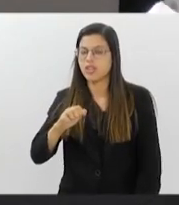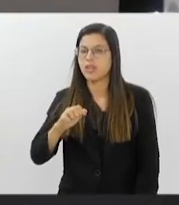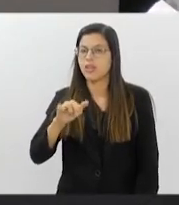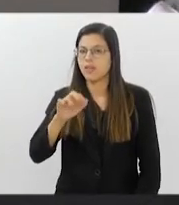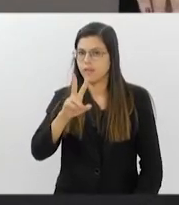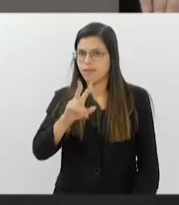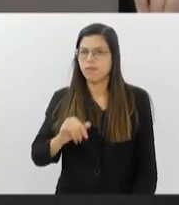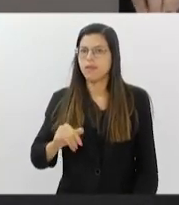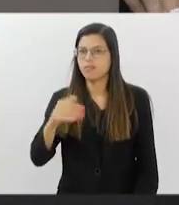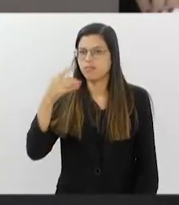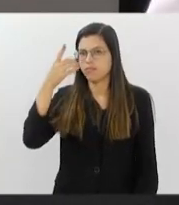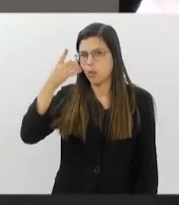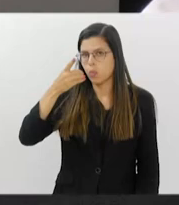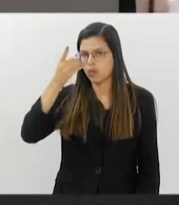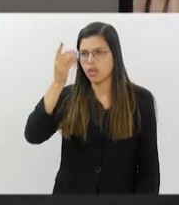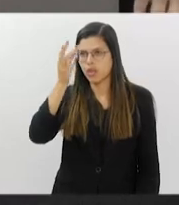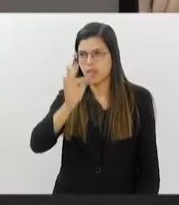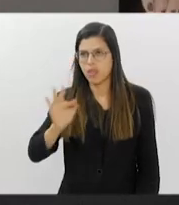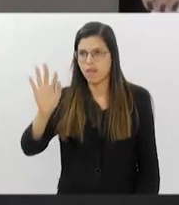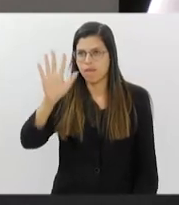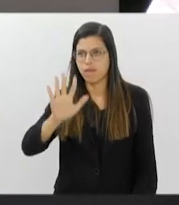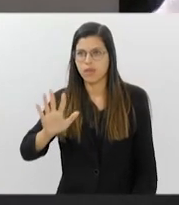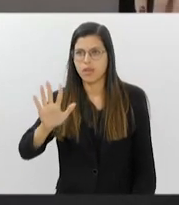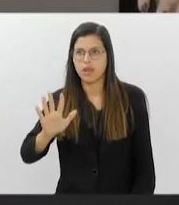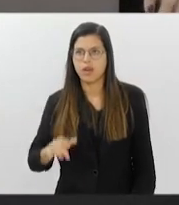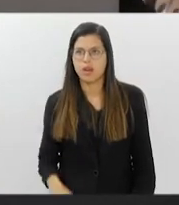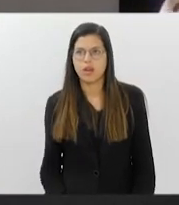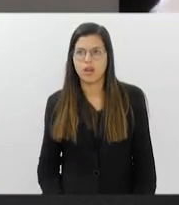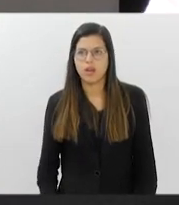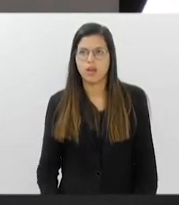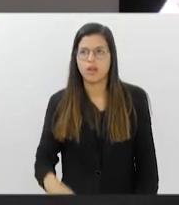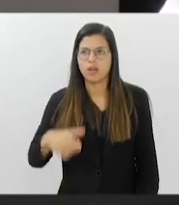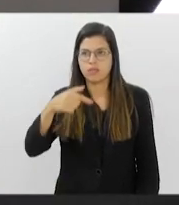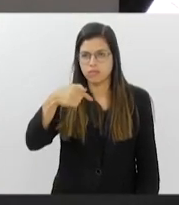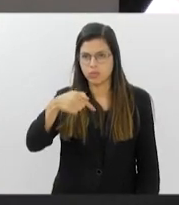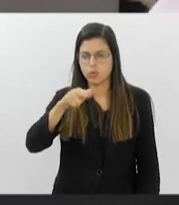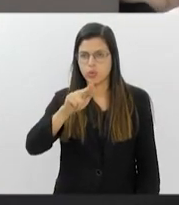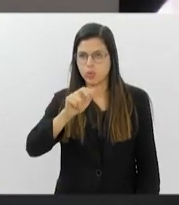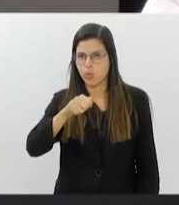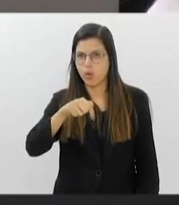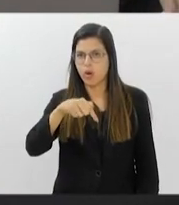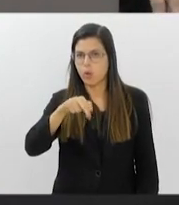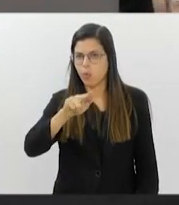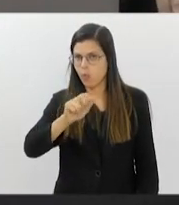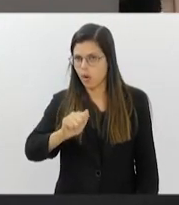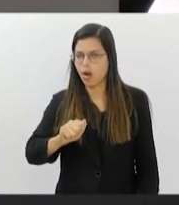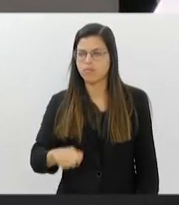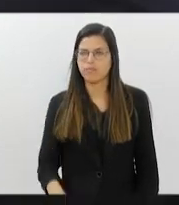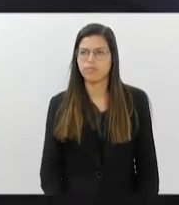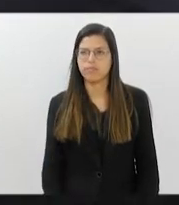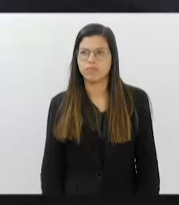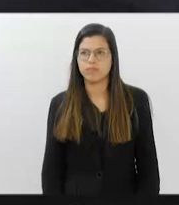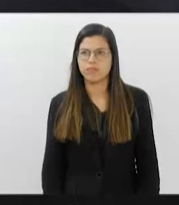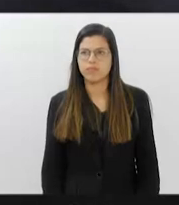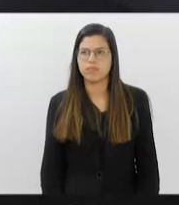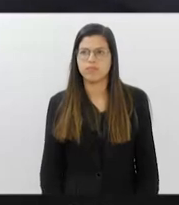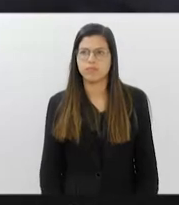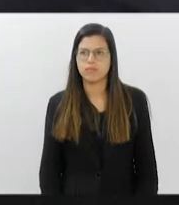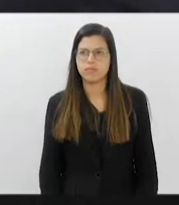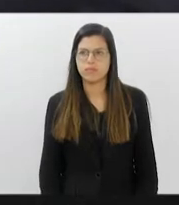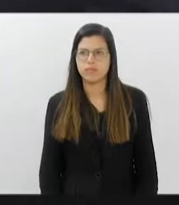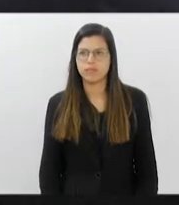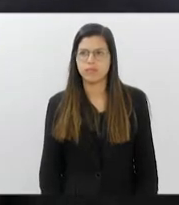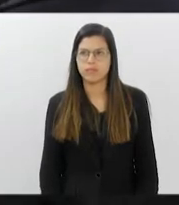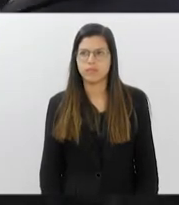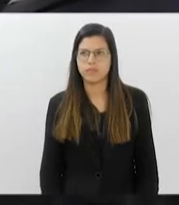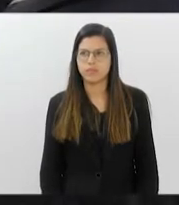partir do Quaquá, de 1º de janeiro. Vamos ter também um novo deputado